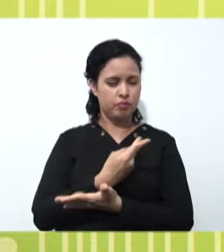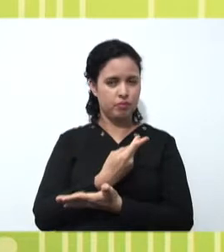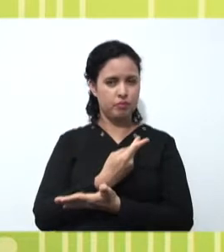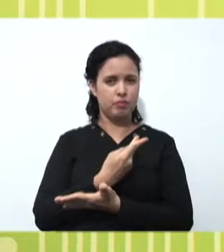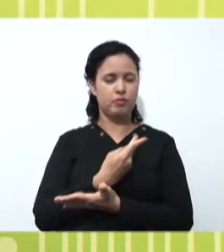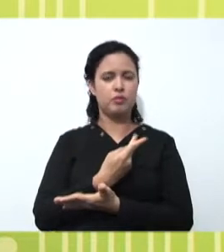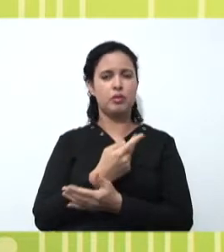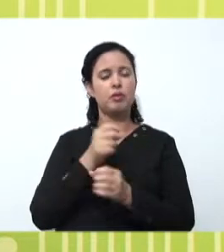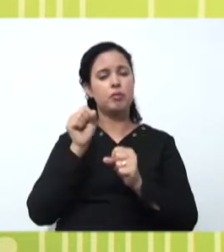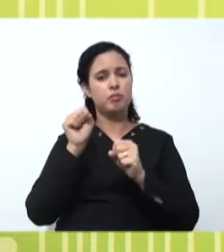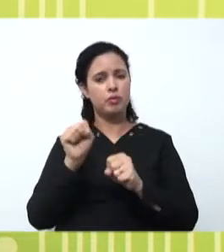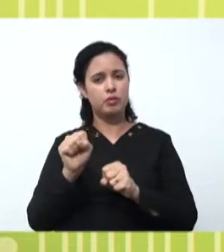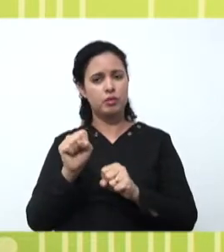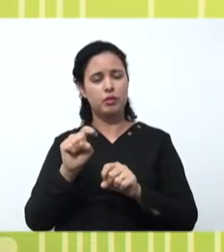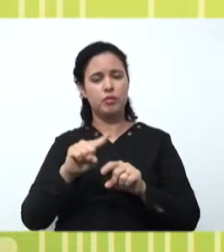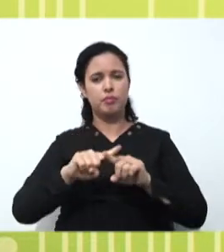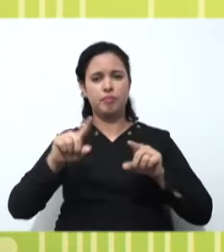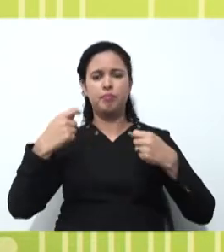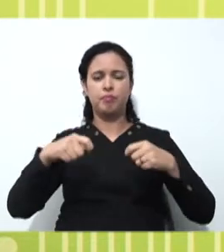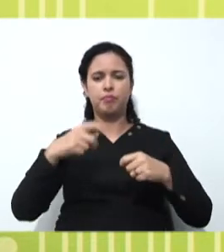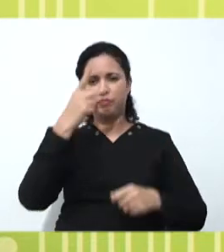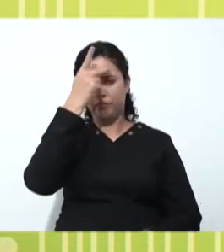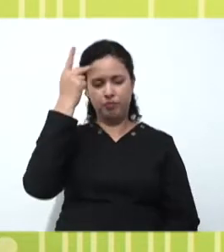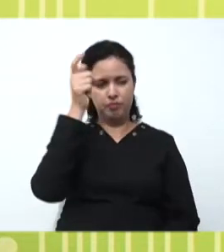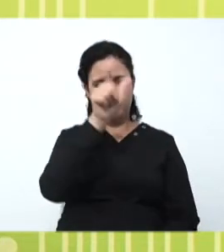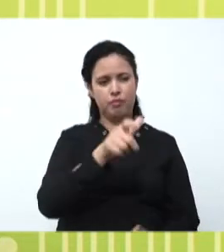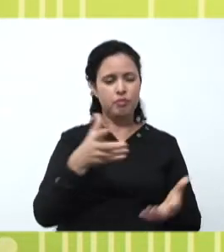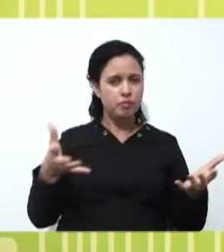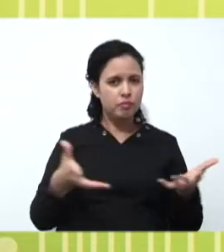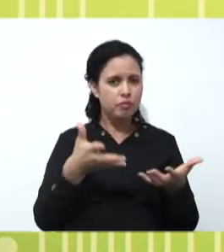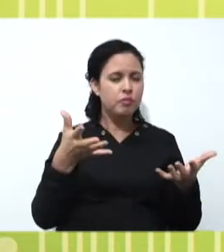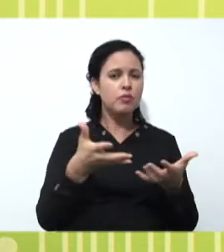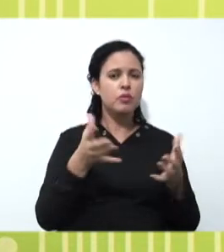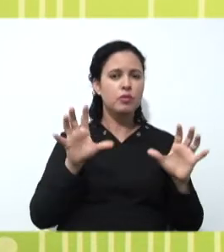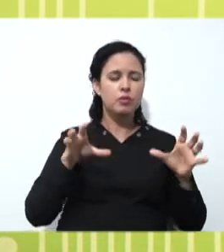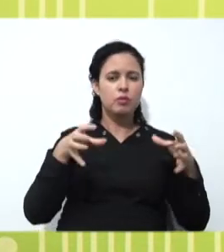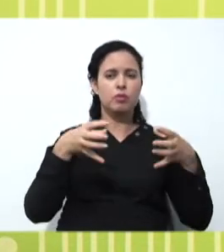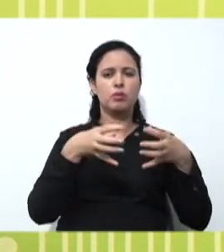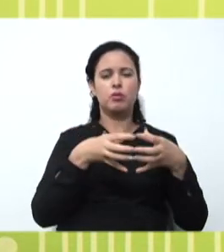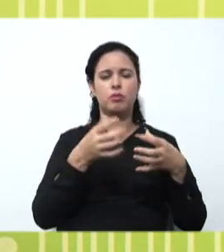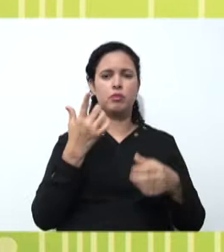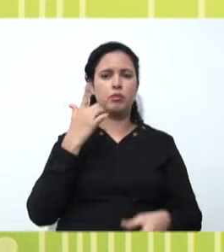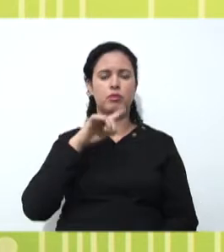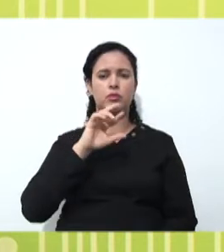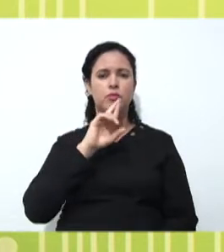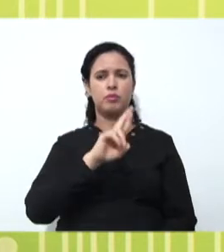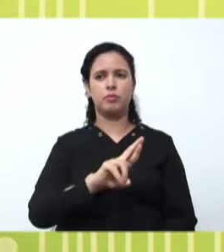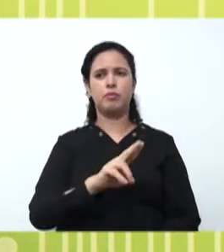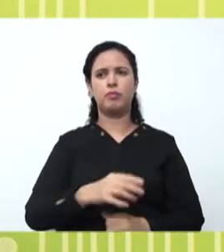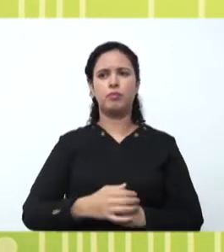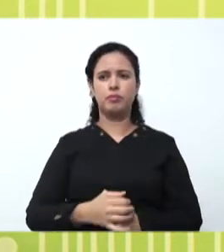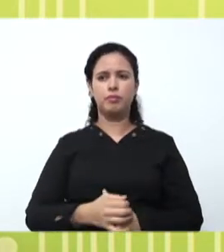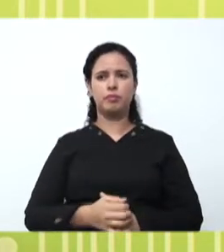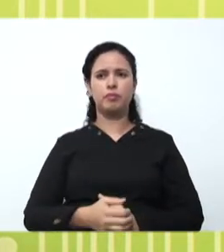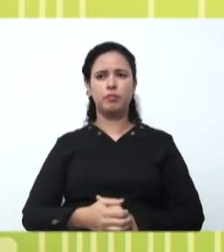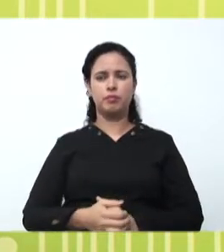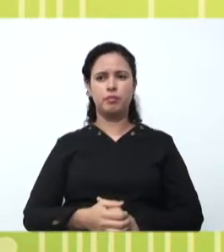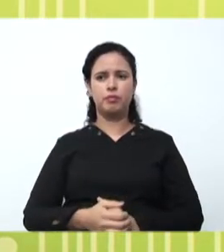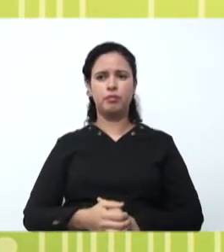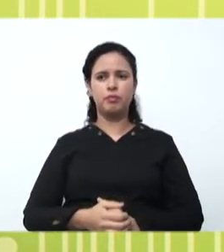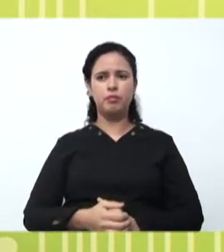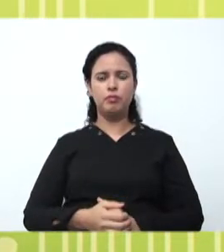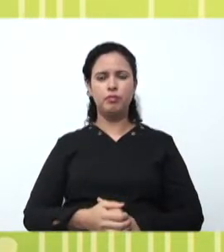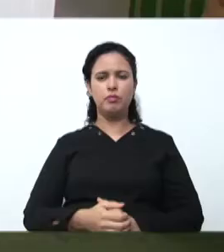gente tem que influenciar as pessoas para que elas possam, em conjunto, coletivo, alcançar resultados. O professor tem